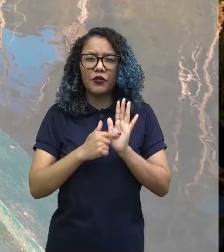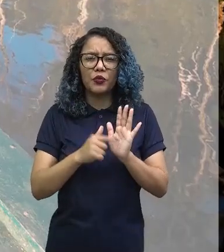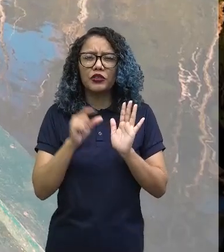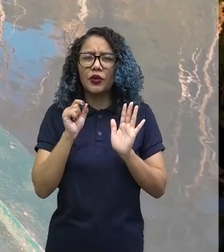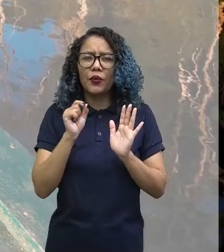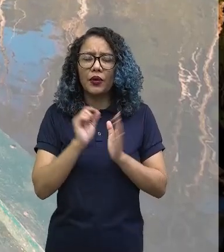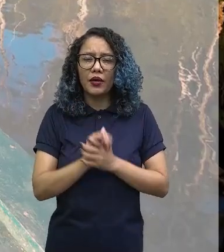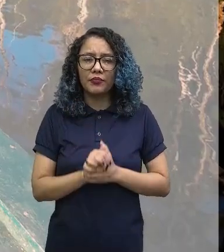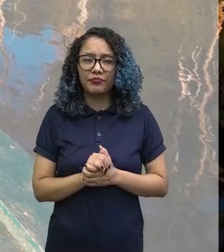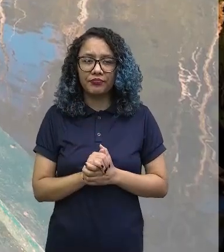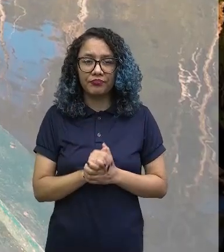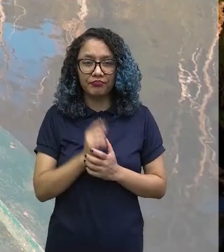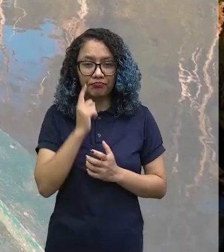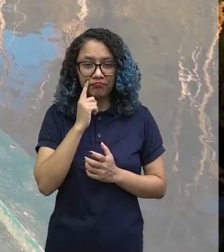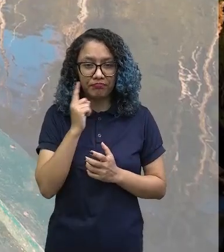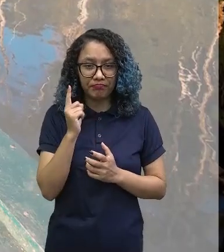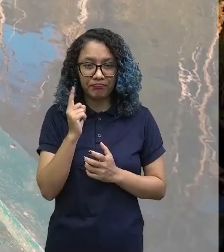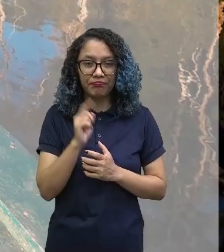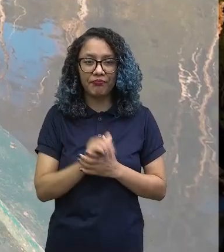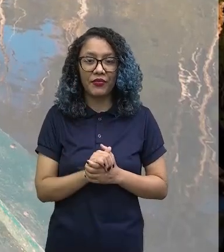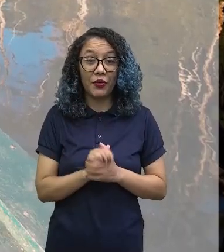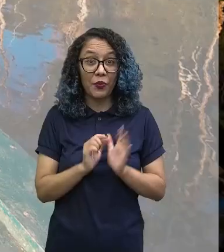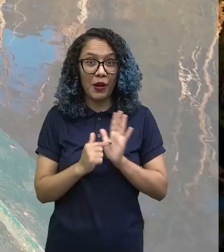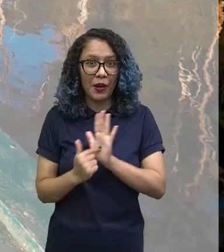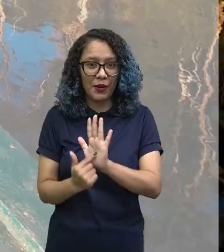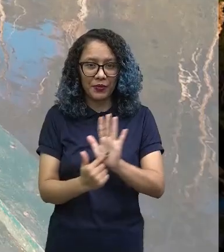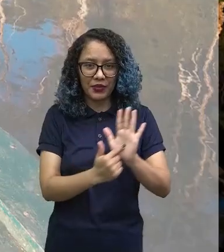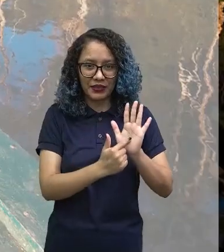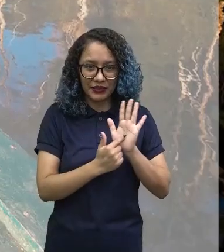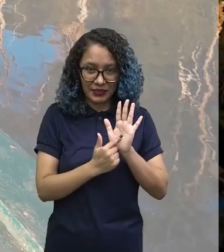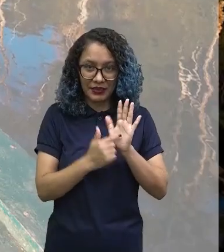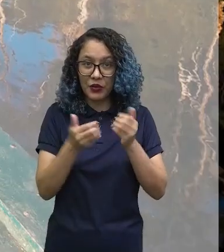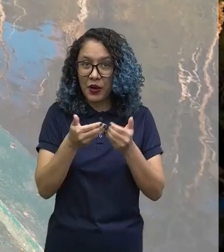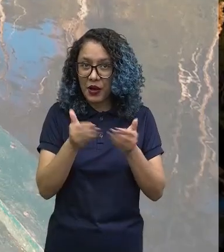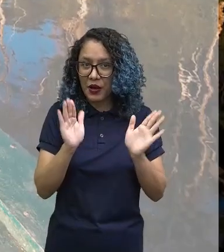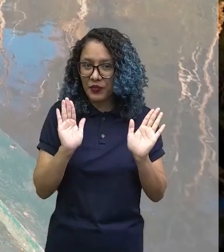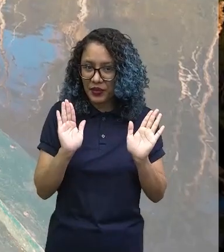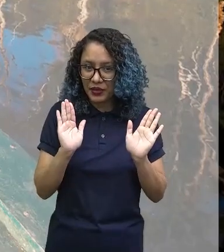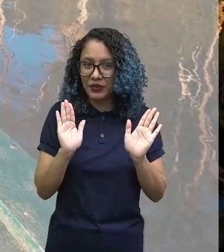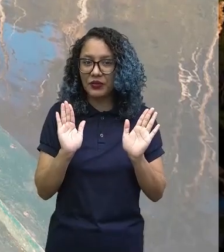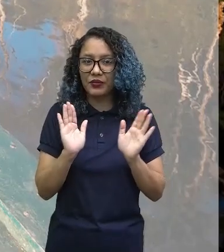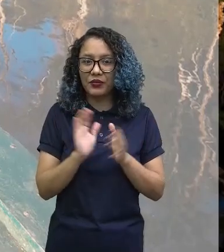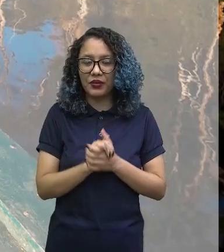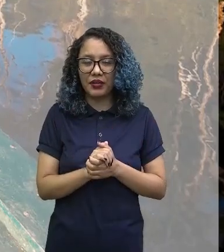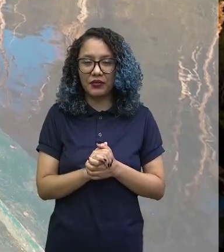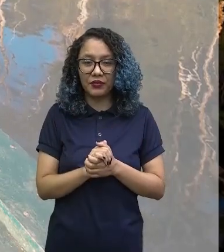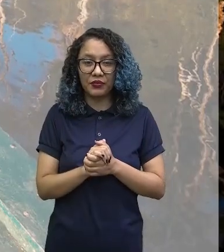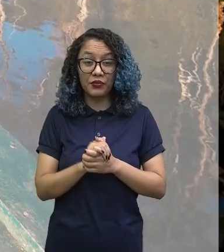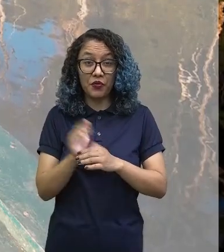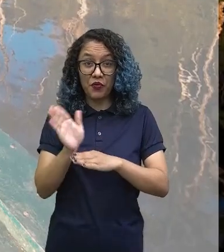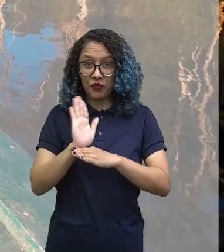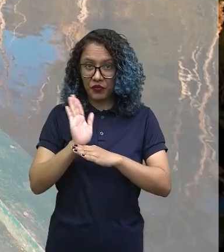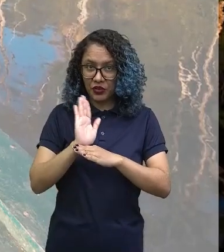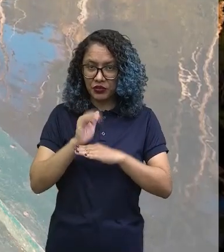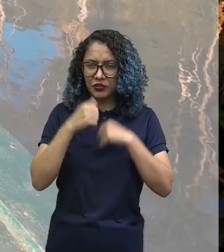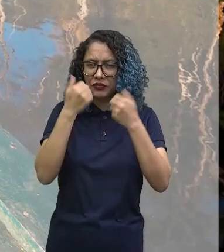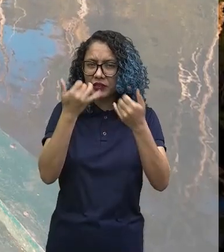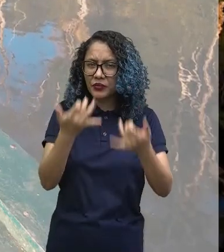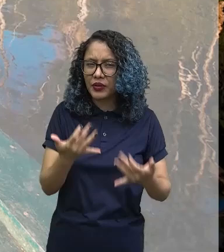você uma coisa, uma apresentação, uma abertura do nosso vídeo que vai